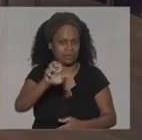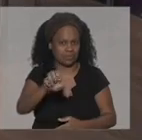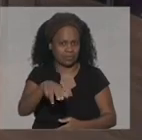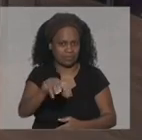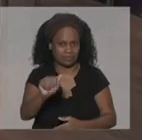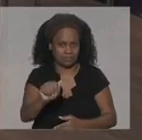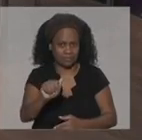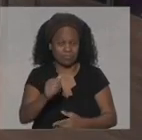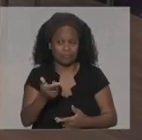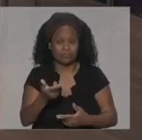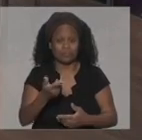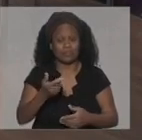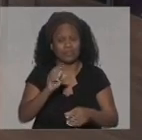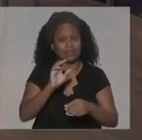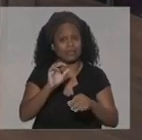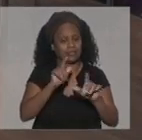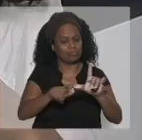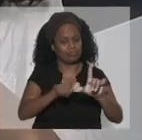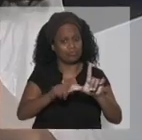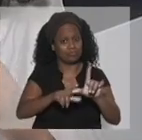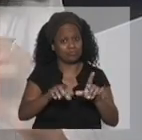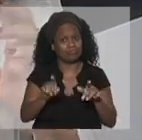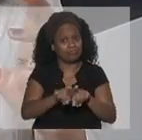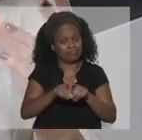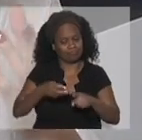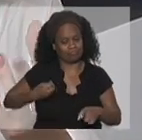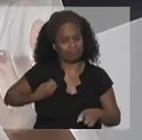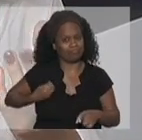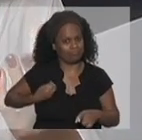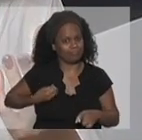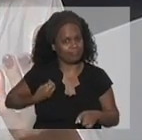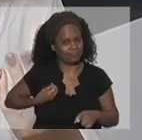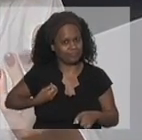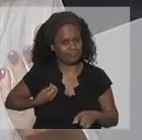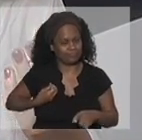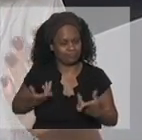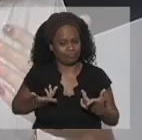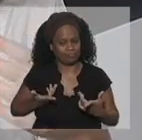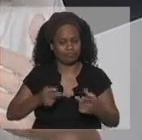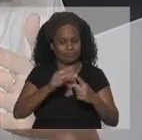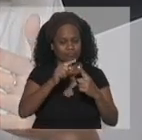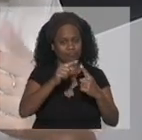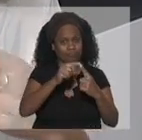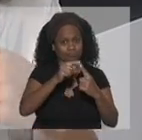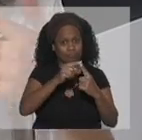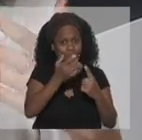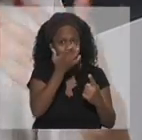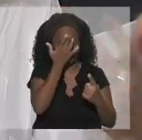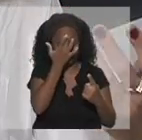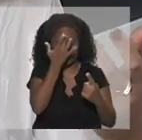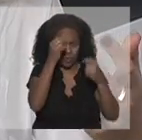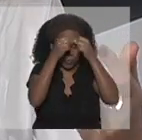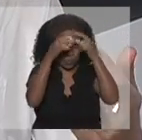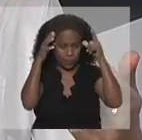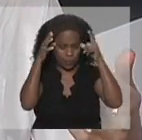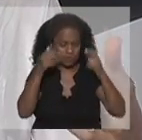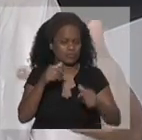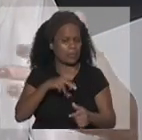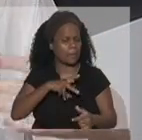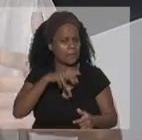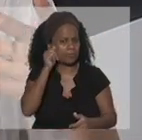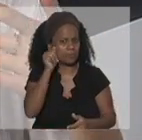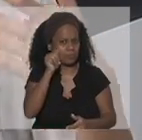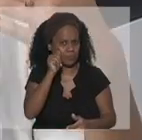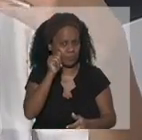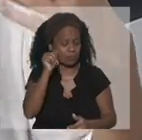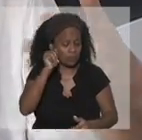Carolina? Na literatura e na vida, né? Eu acho que tem dois aspectos do empoderamento. Um é da consciência das próprias mulheres